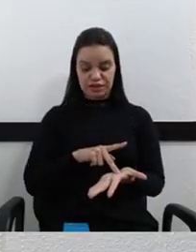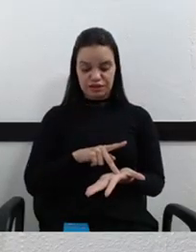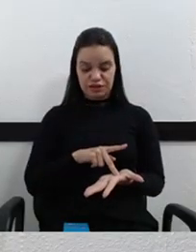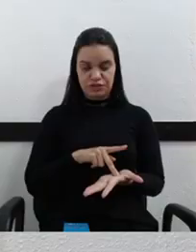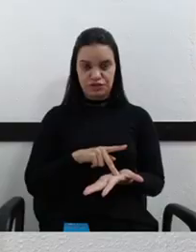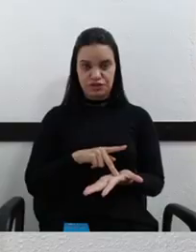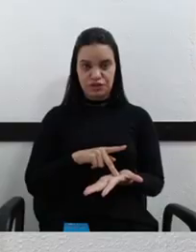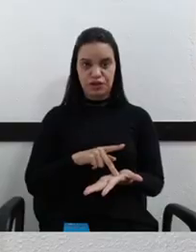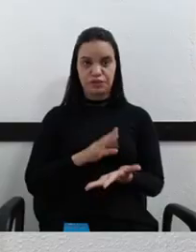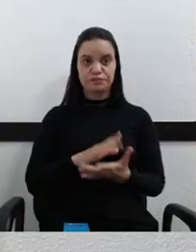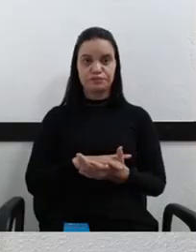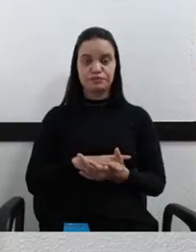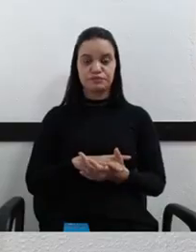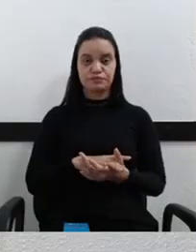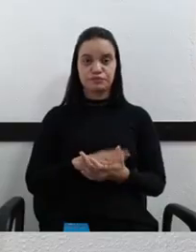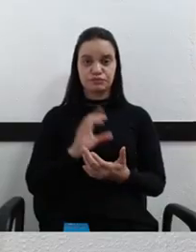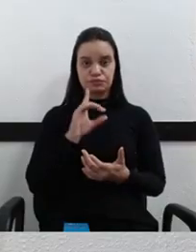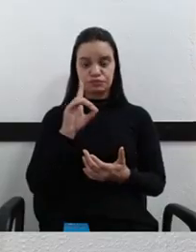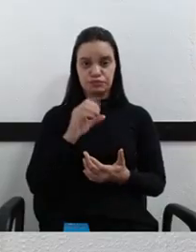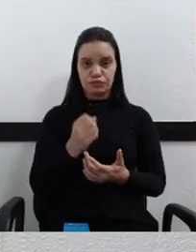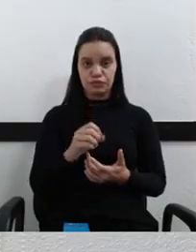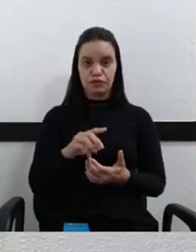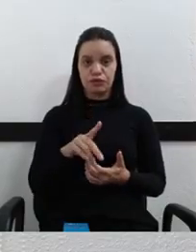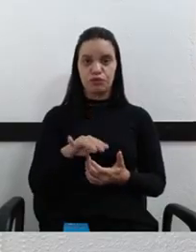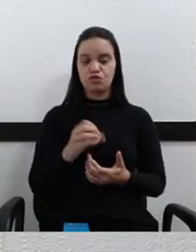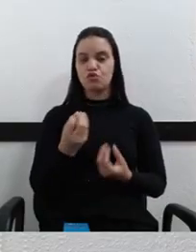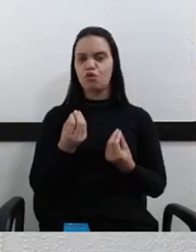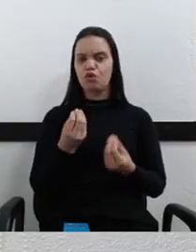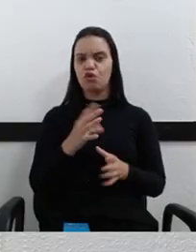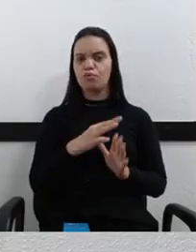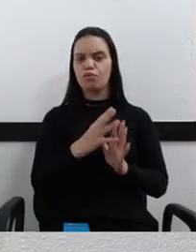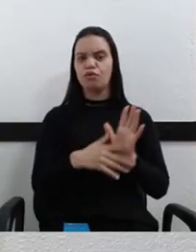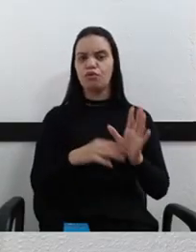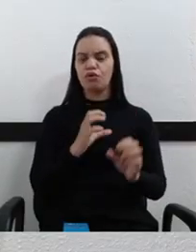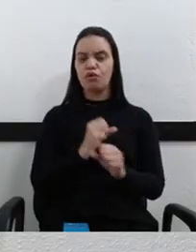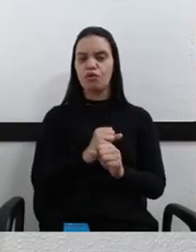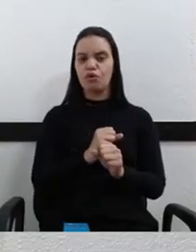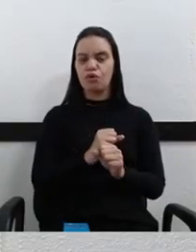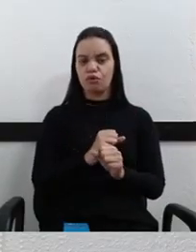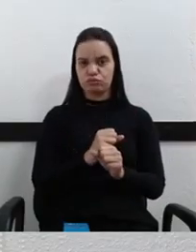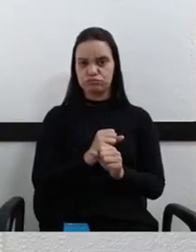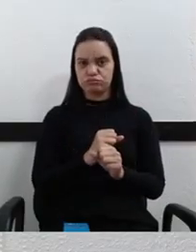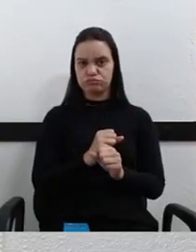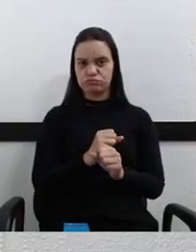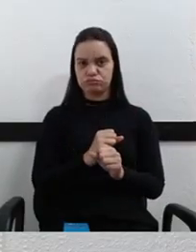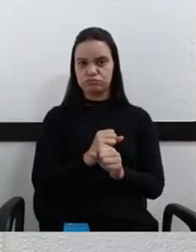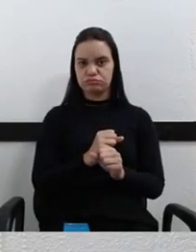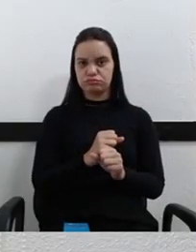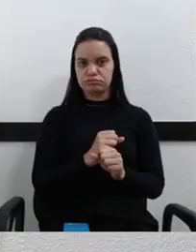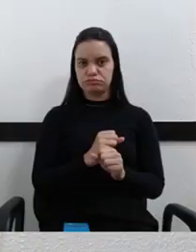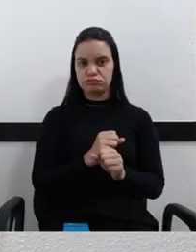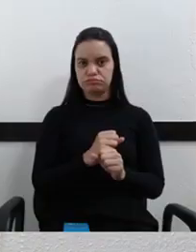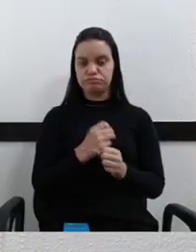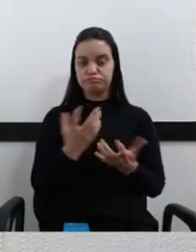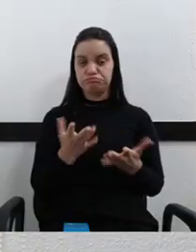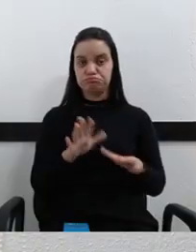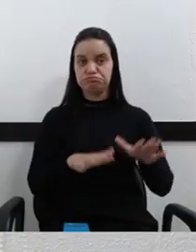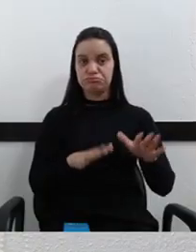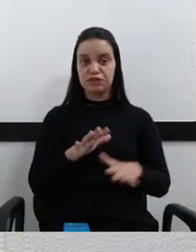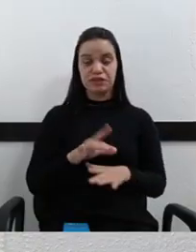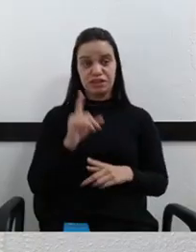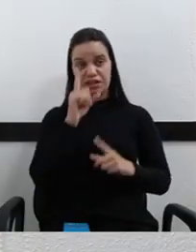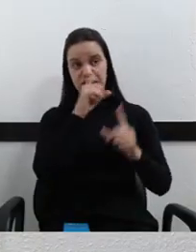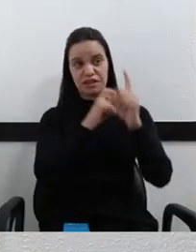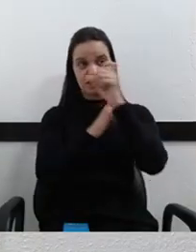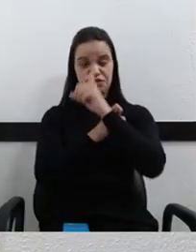compensação especificamente falando, como teria que apontar dia a dia, no dia a dia que vai ter o indeferimento, talvez fique